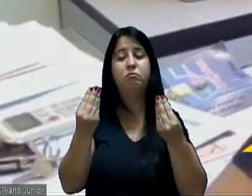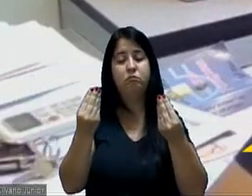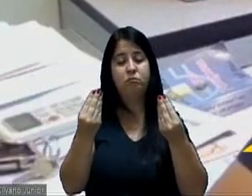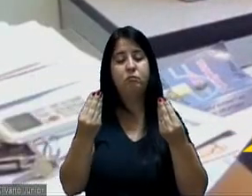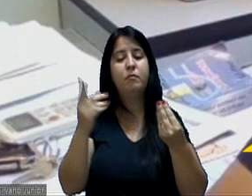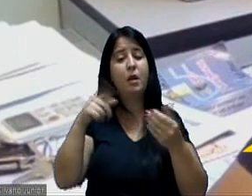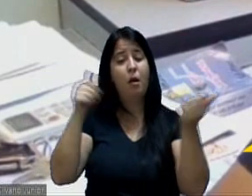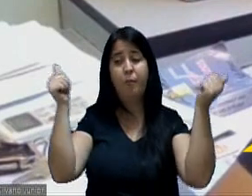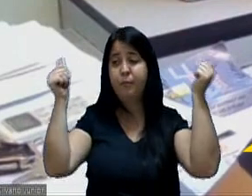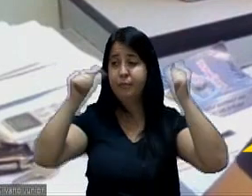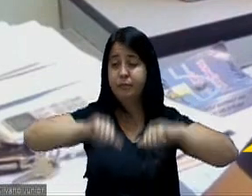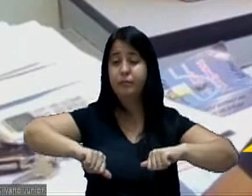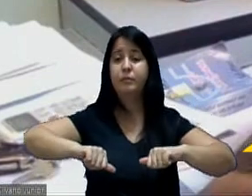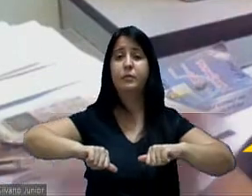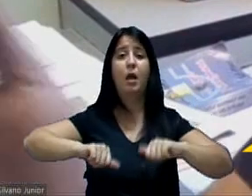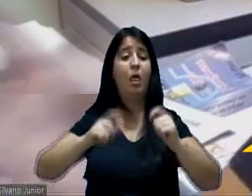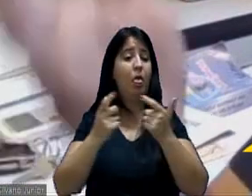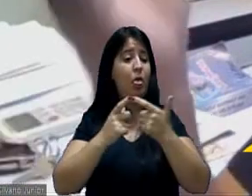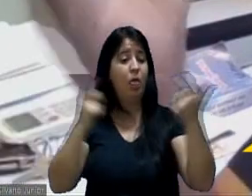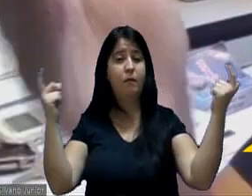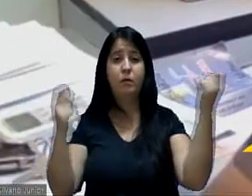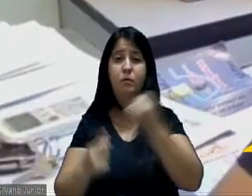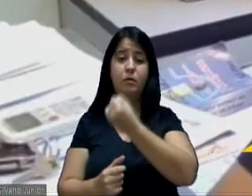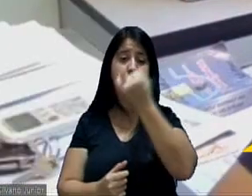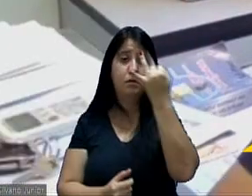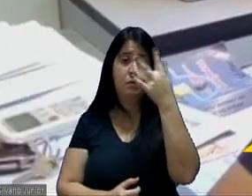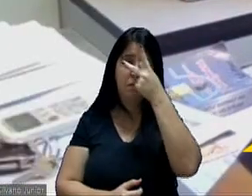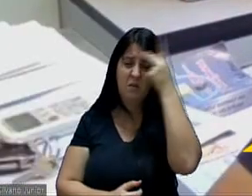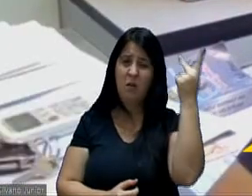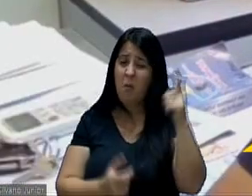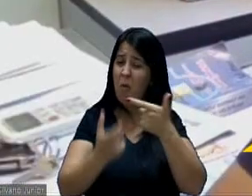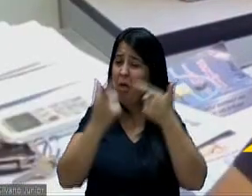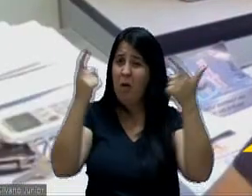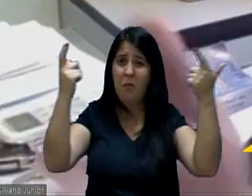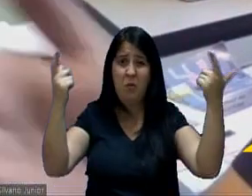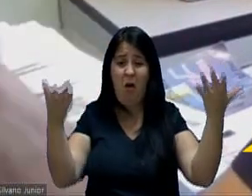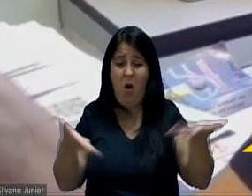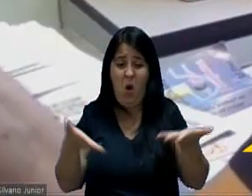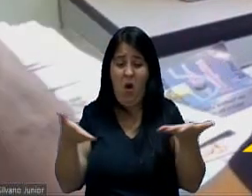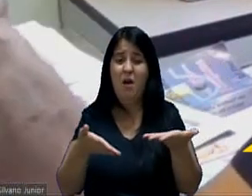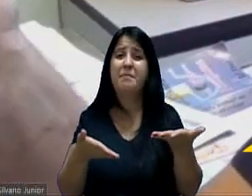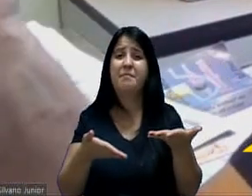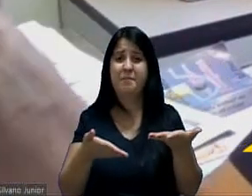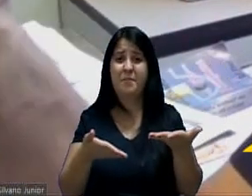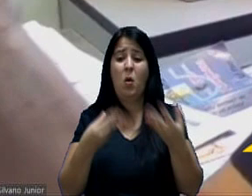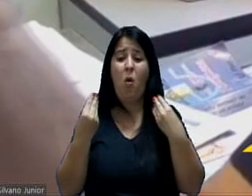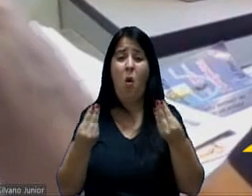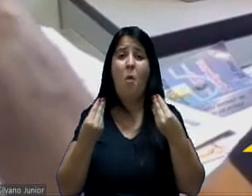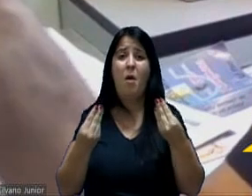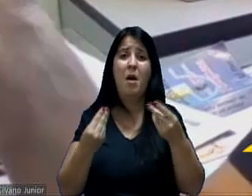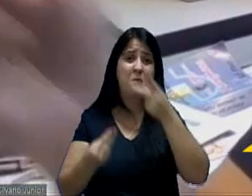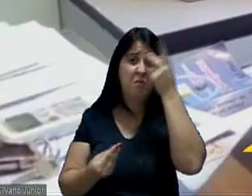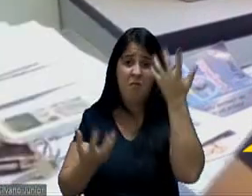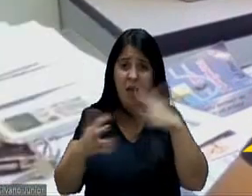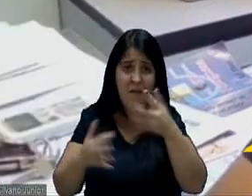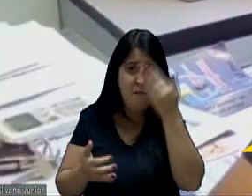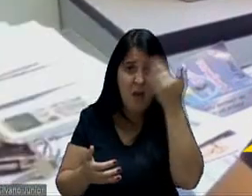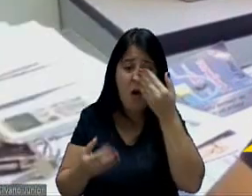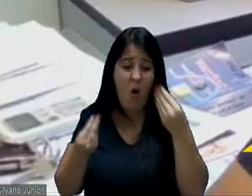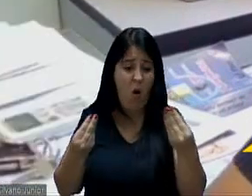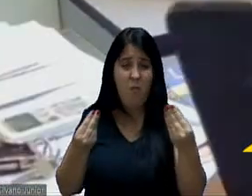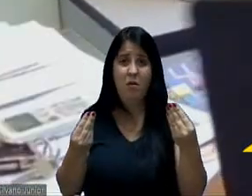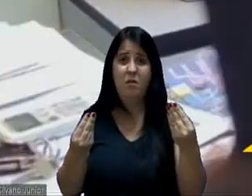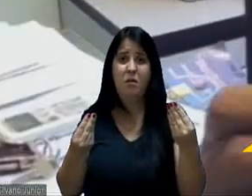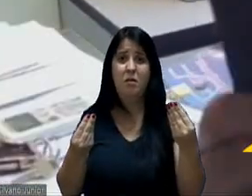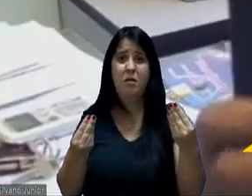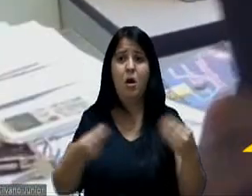uma barbaridade. Aumentou sensivelmente agora o problema do Covid. Quem não quer ver é porque não quer ver mesmo.